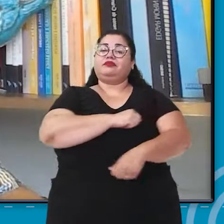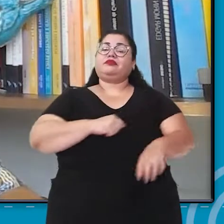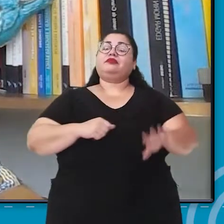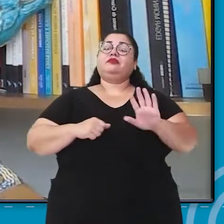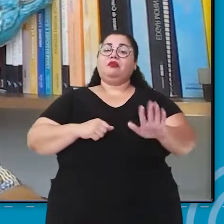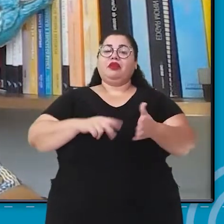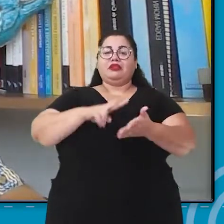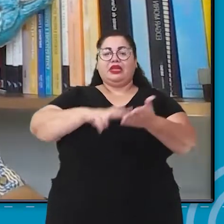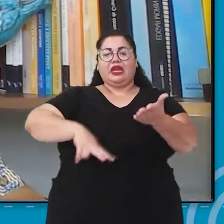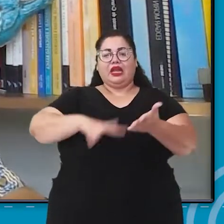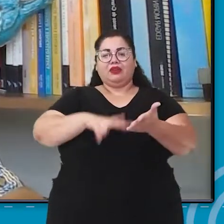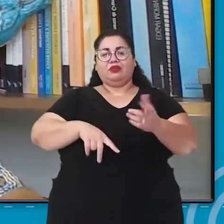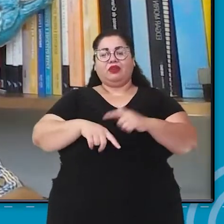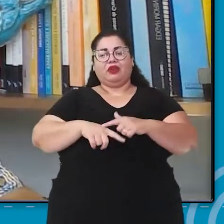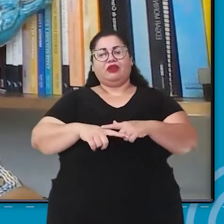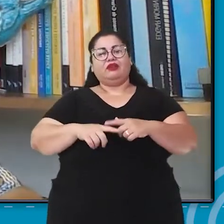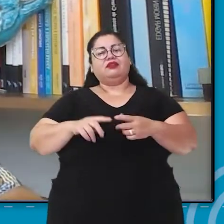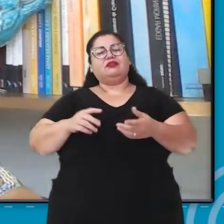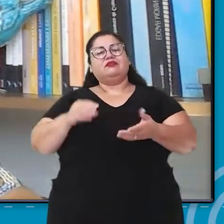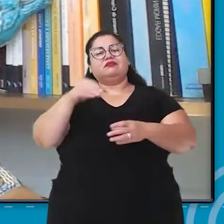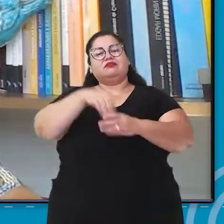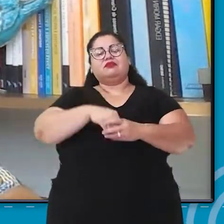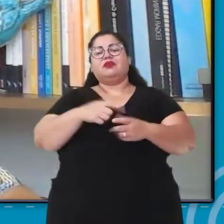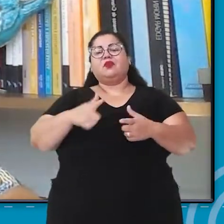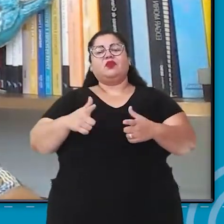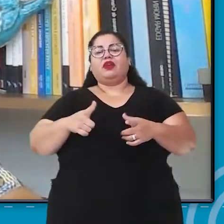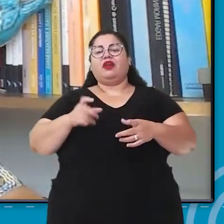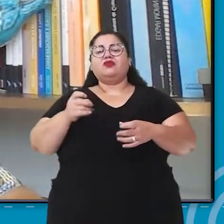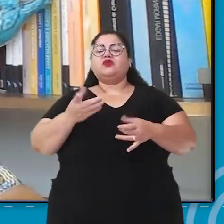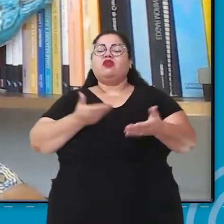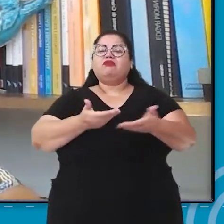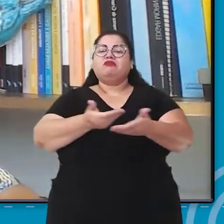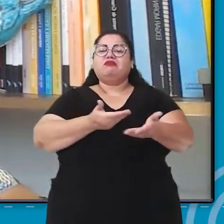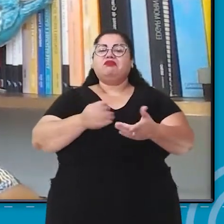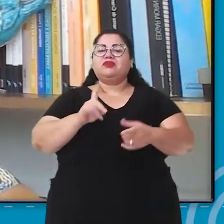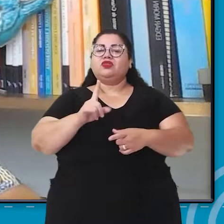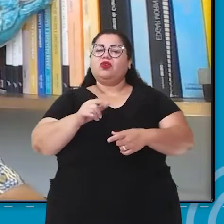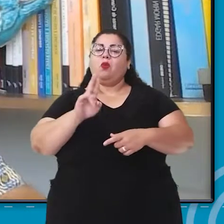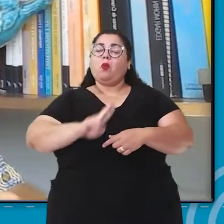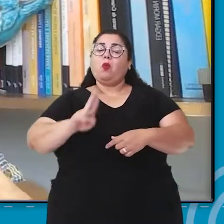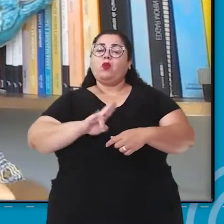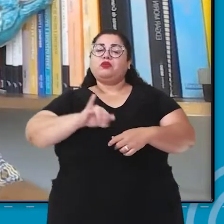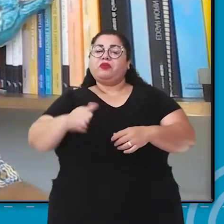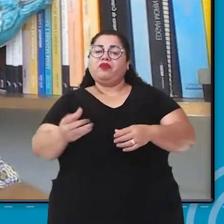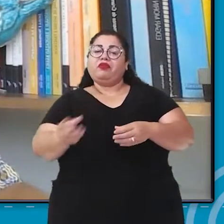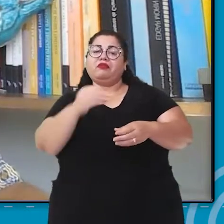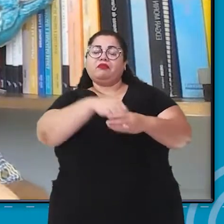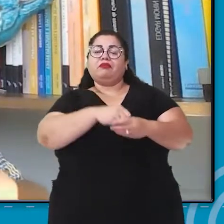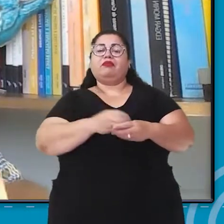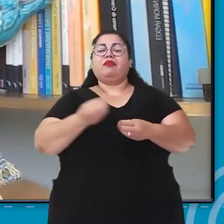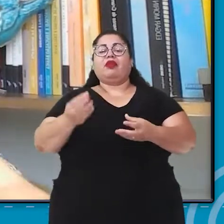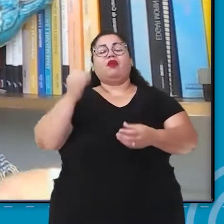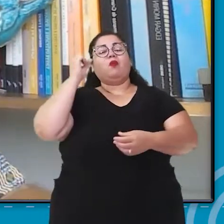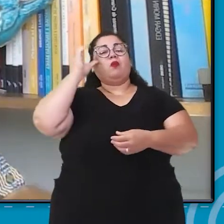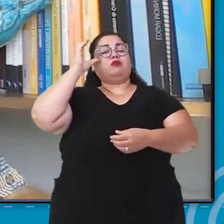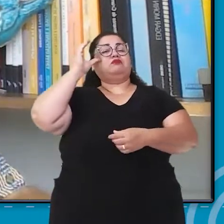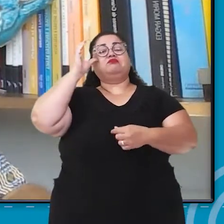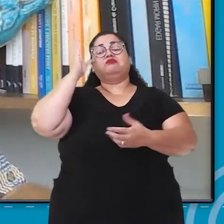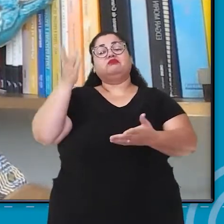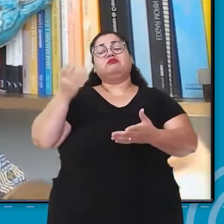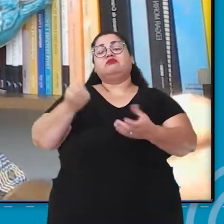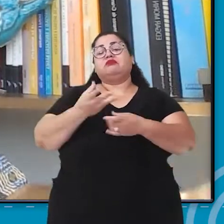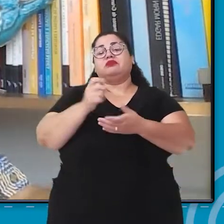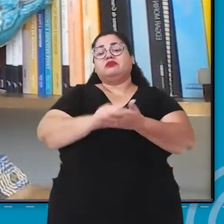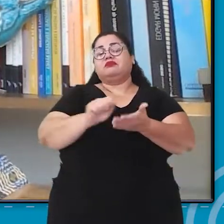estudantes, mas que a leitura nesse sentido, ela não é fim, ela é meio, ela é utilizada para adquirir conhecimento